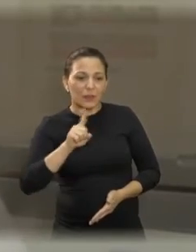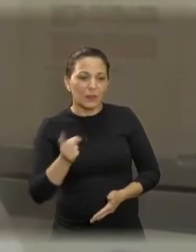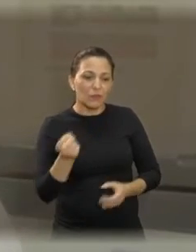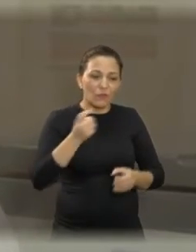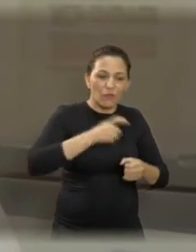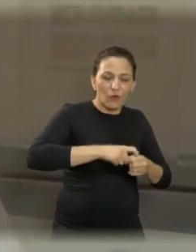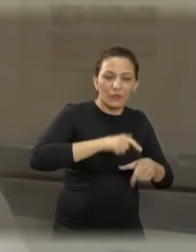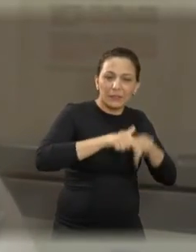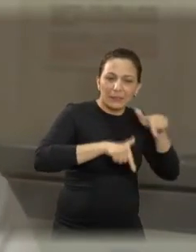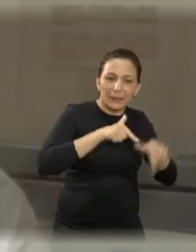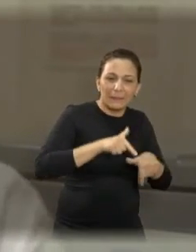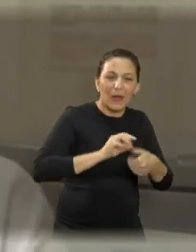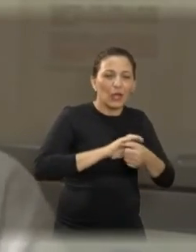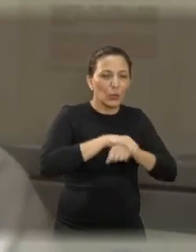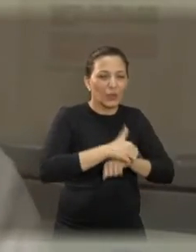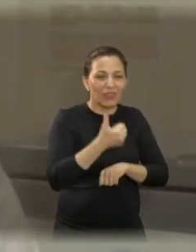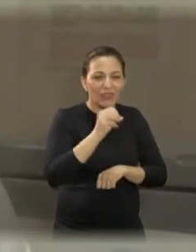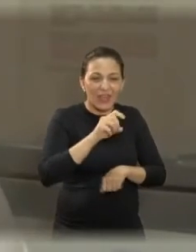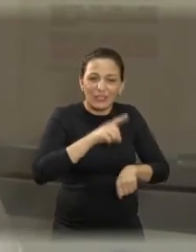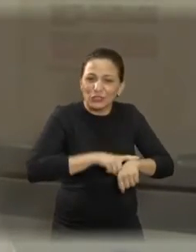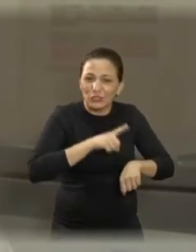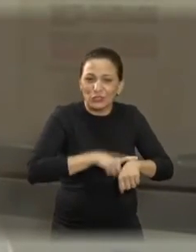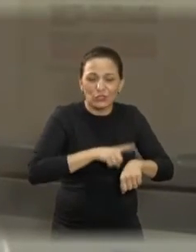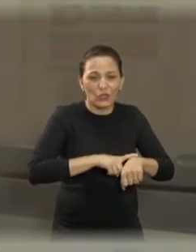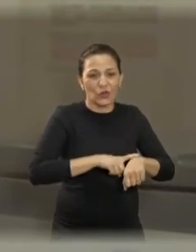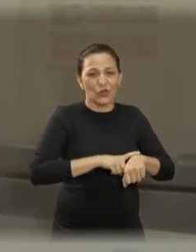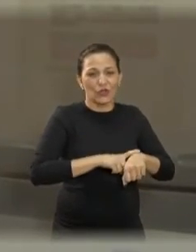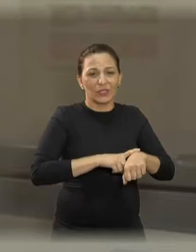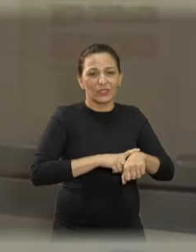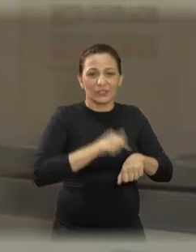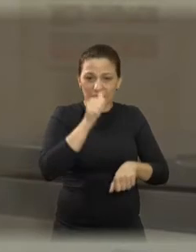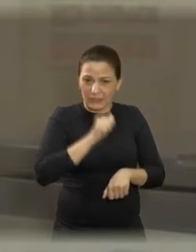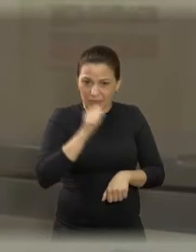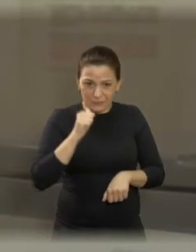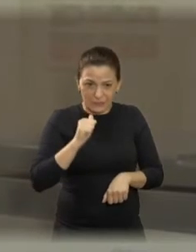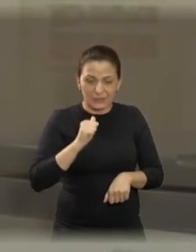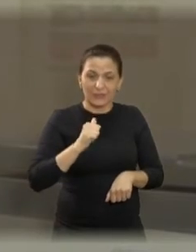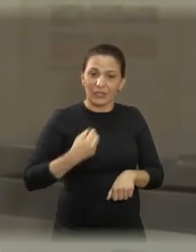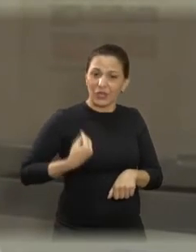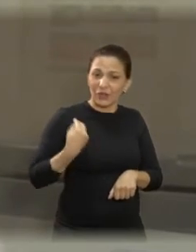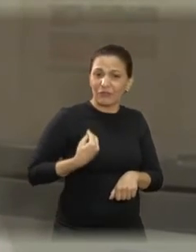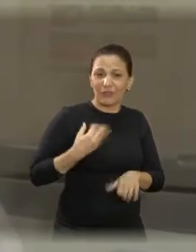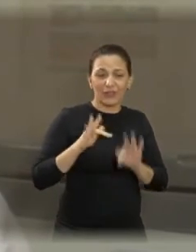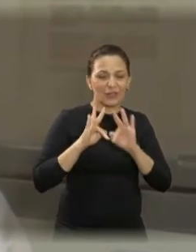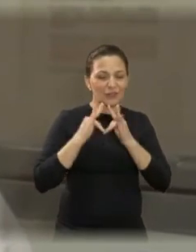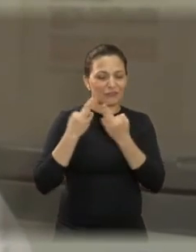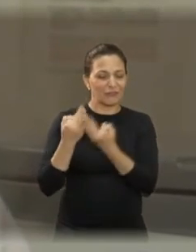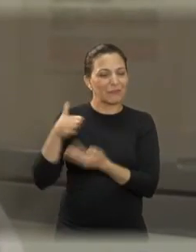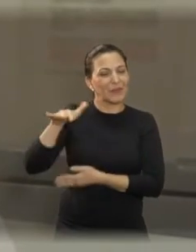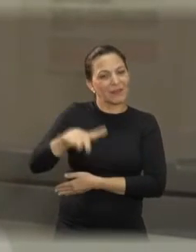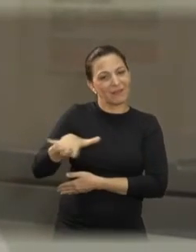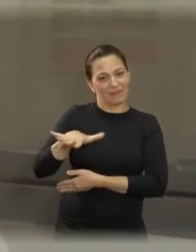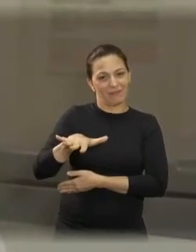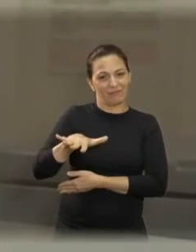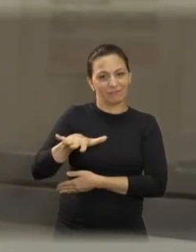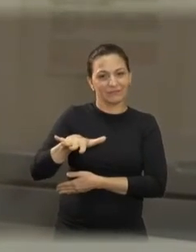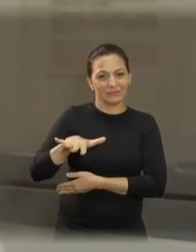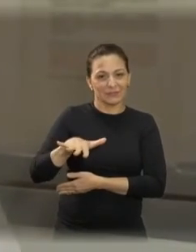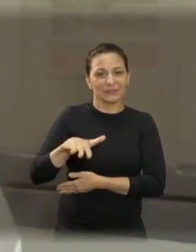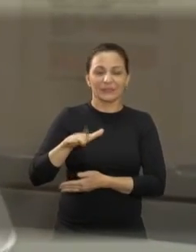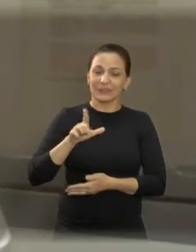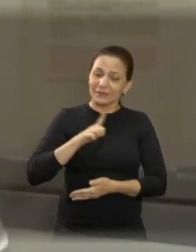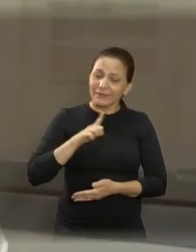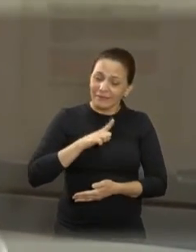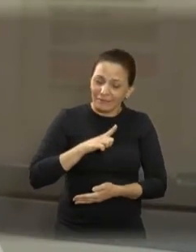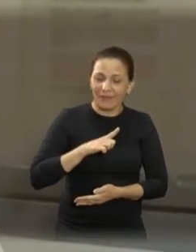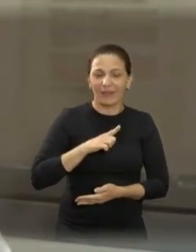10 horas da noite. Você sacrifica a vida, muitas vezes em família. E eu passei por esse período. Então,